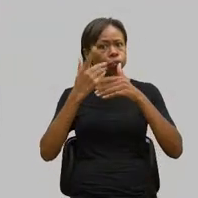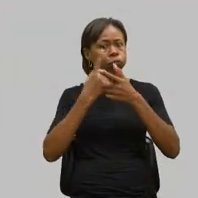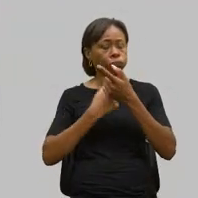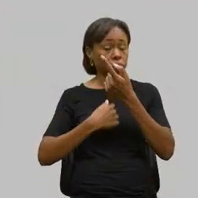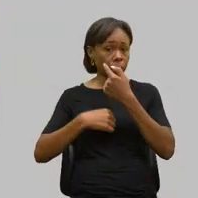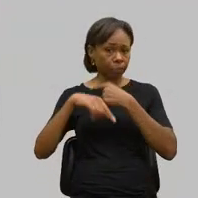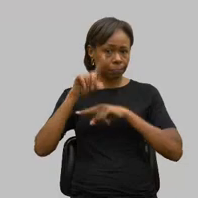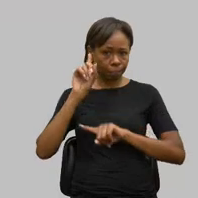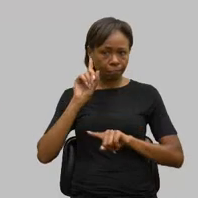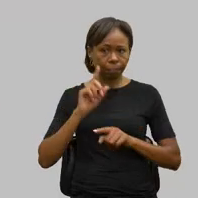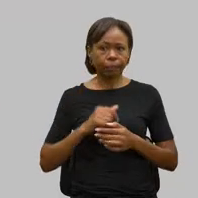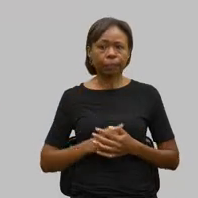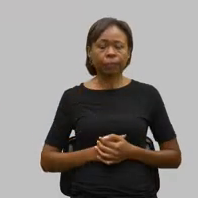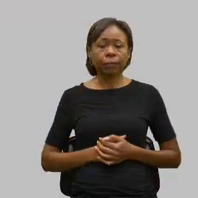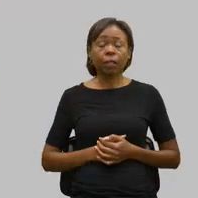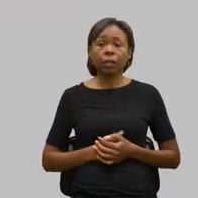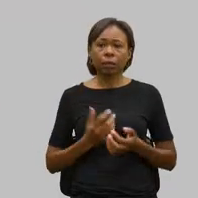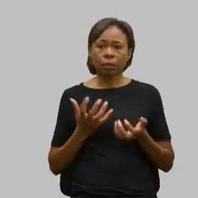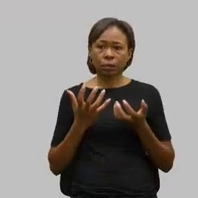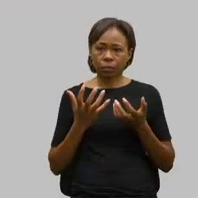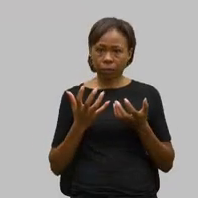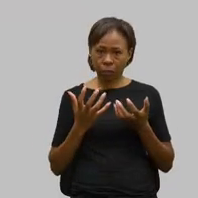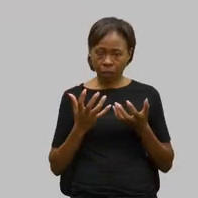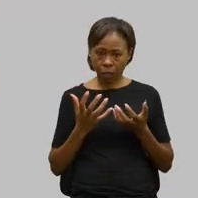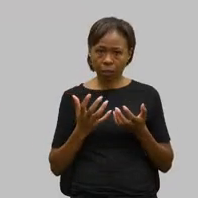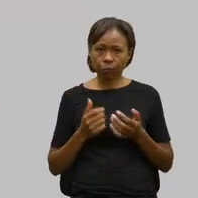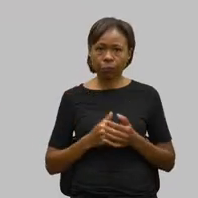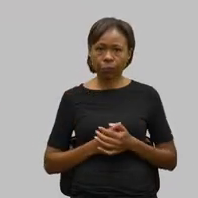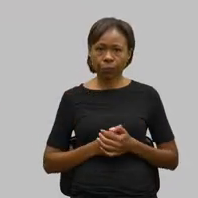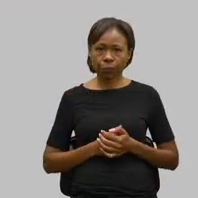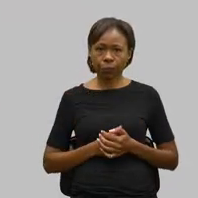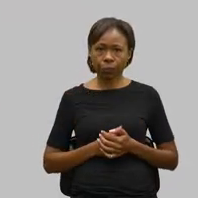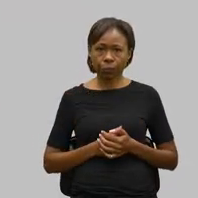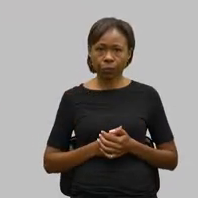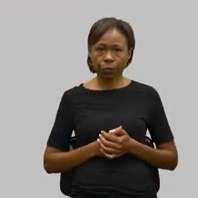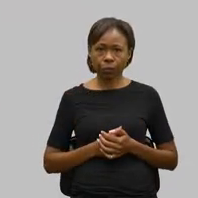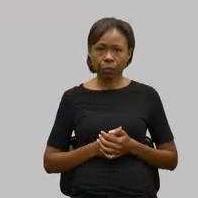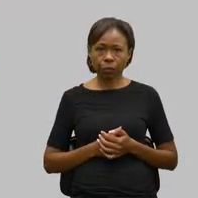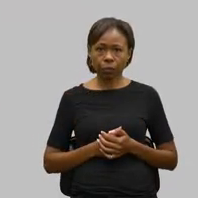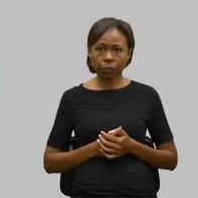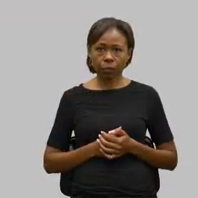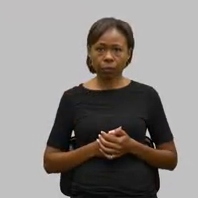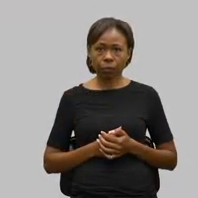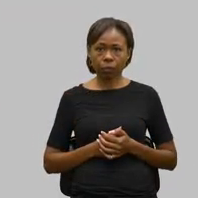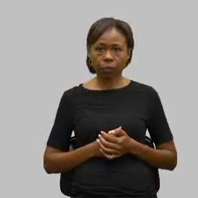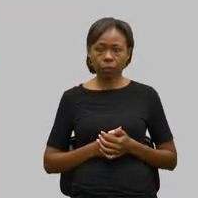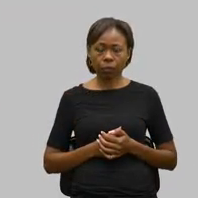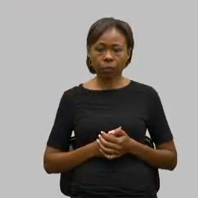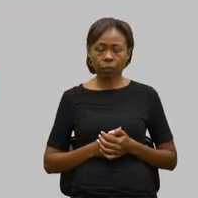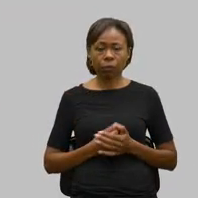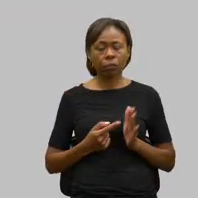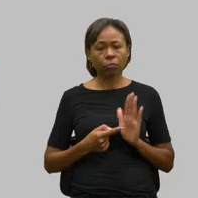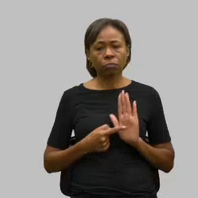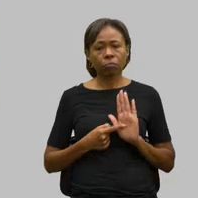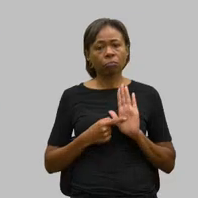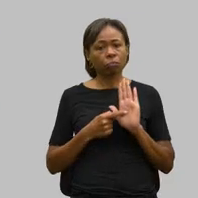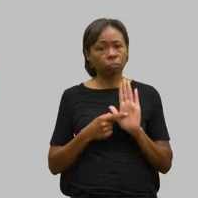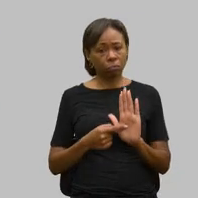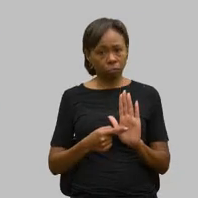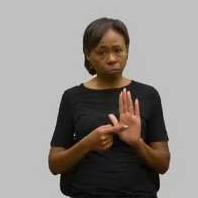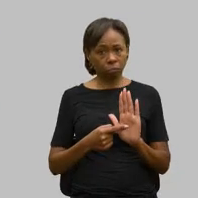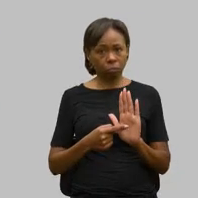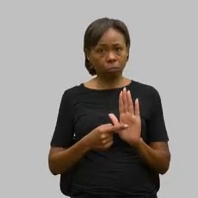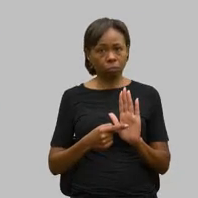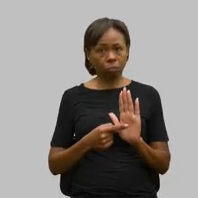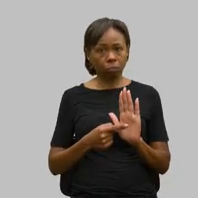E eu queria, aqui, antes de passar a palavra para os companheiros, colocar a deliberação